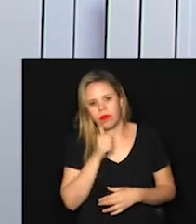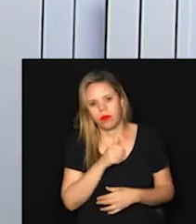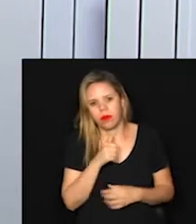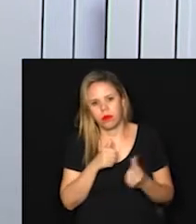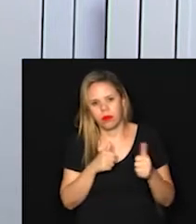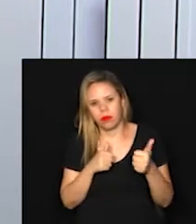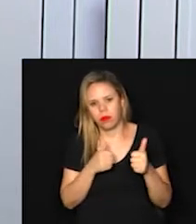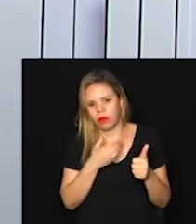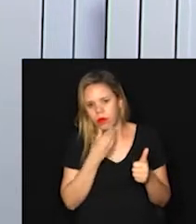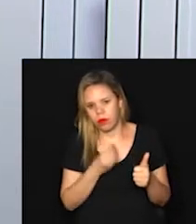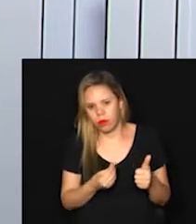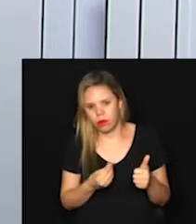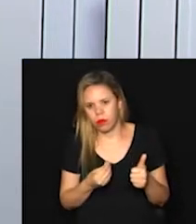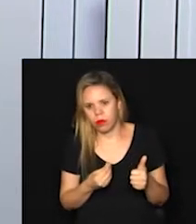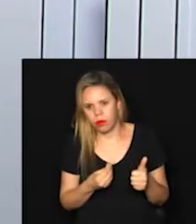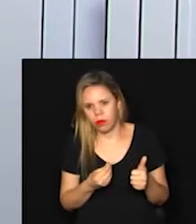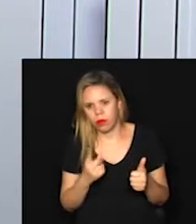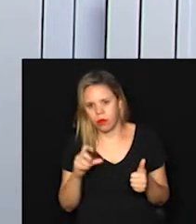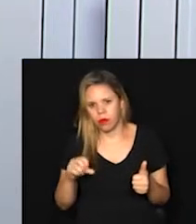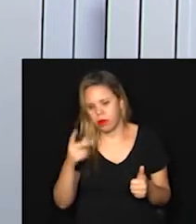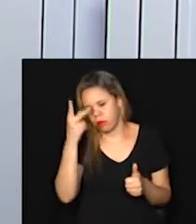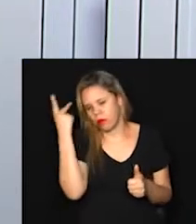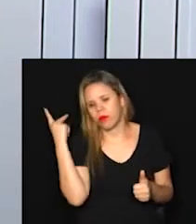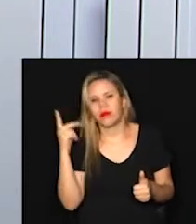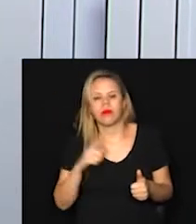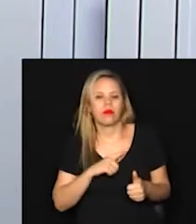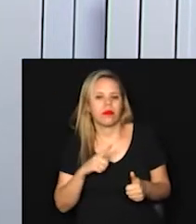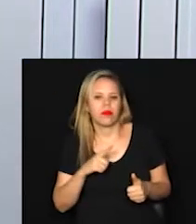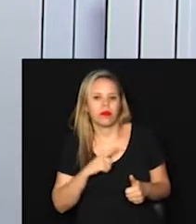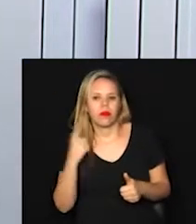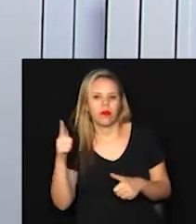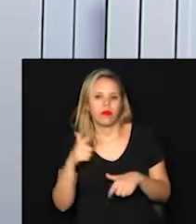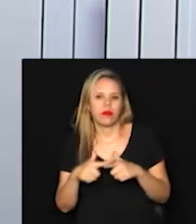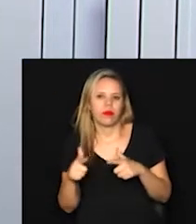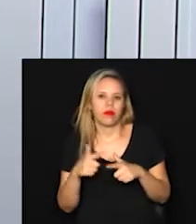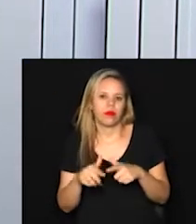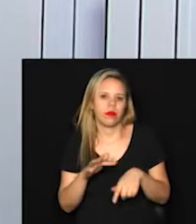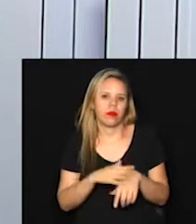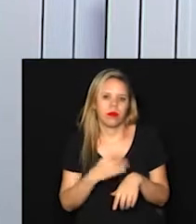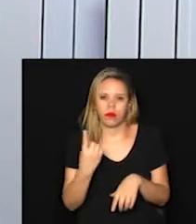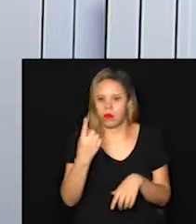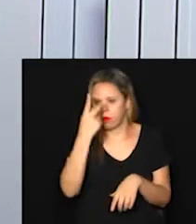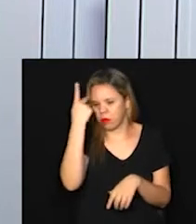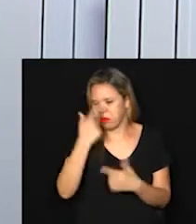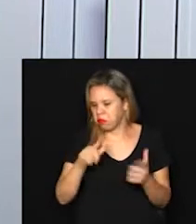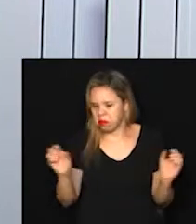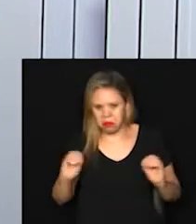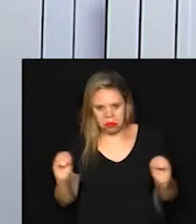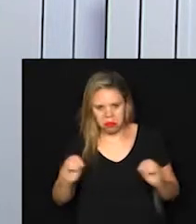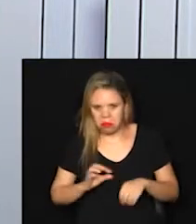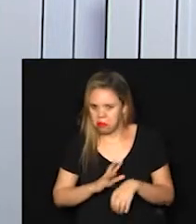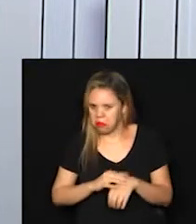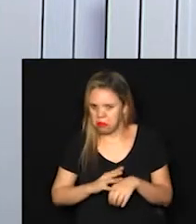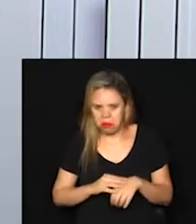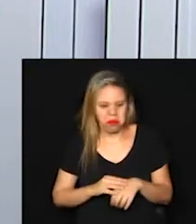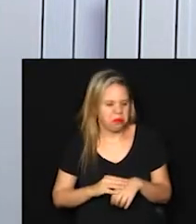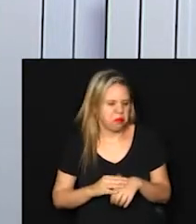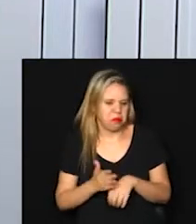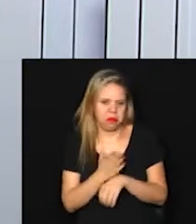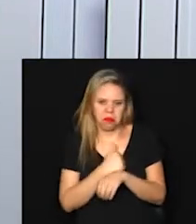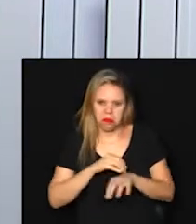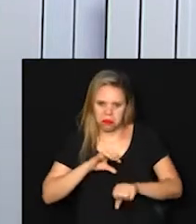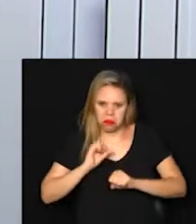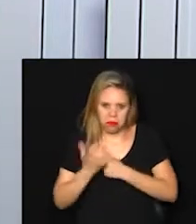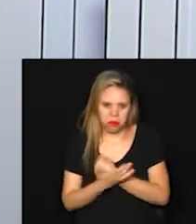e 11 homens. 19 pessoas tinham outras comorbidades e uma pessoa não tinha nenhuma comorbidade